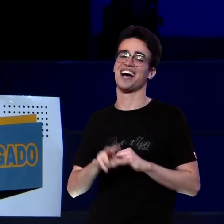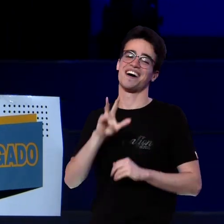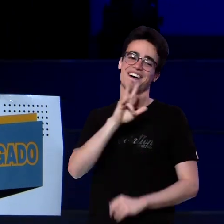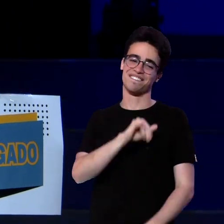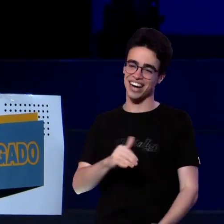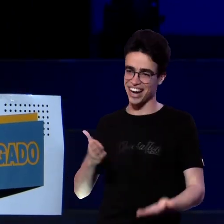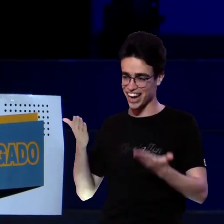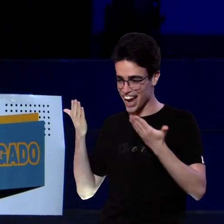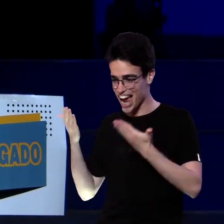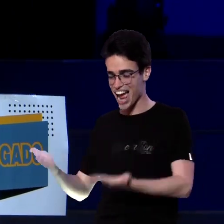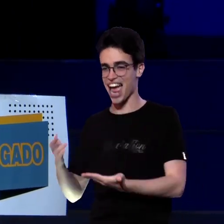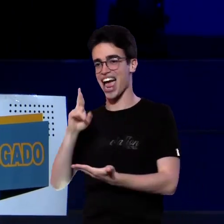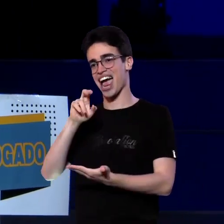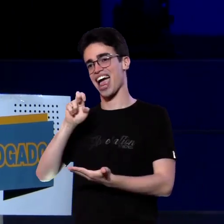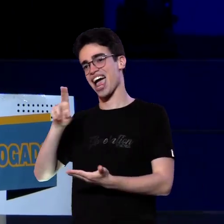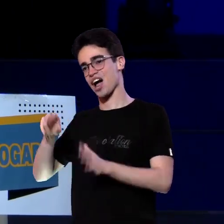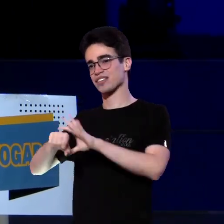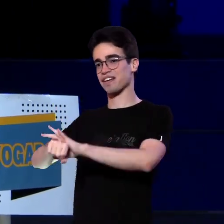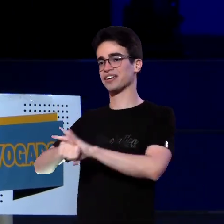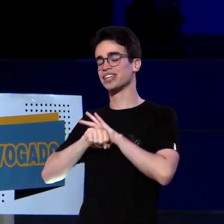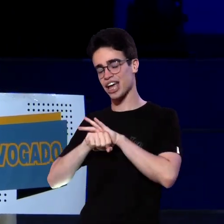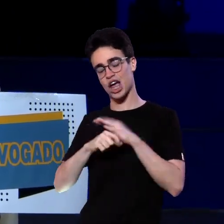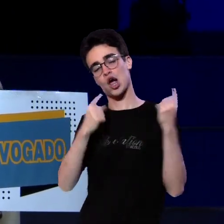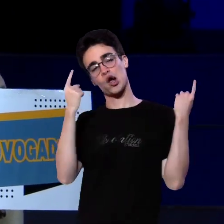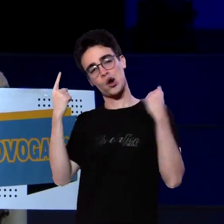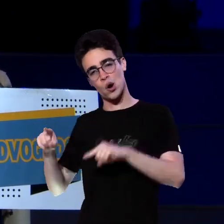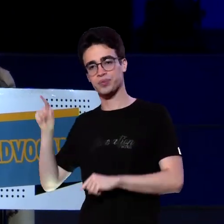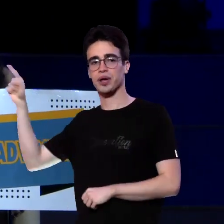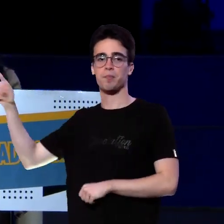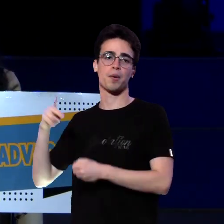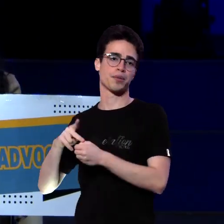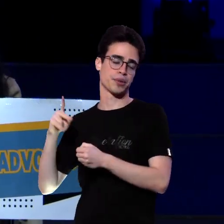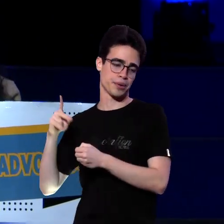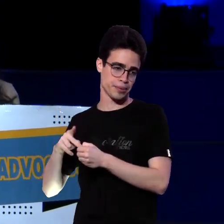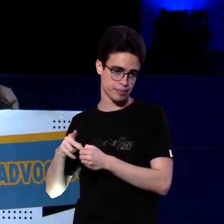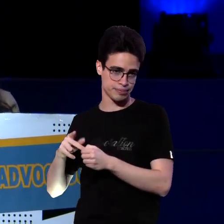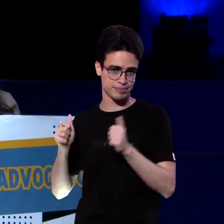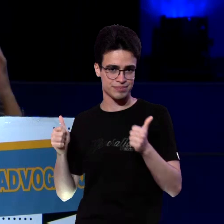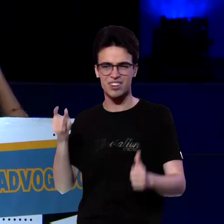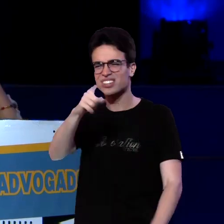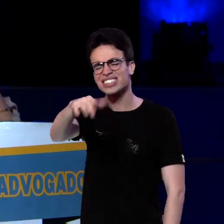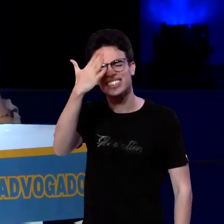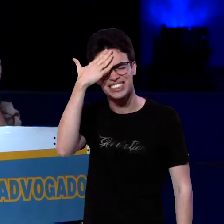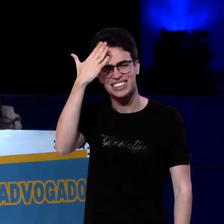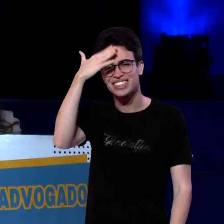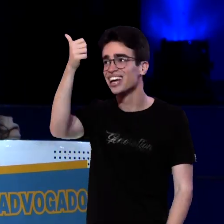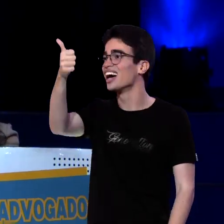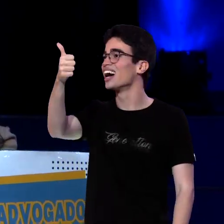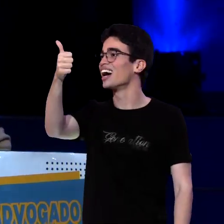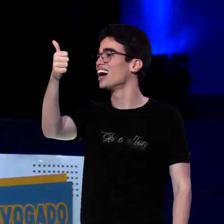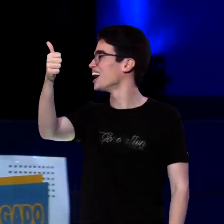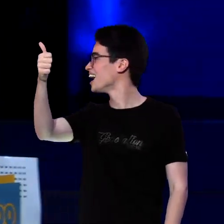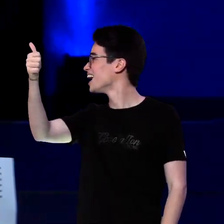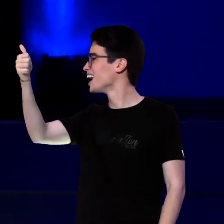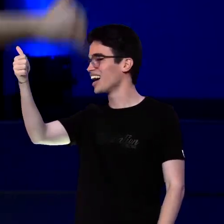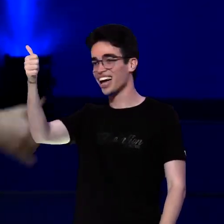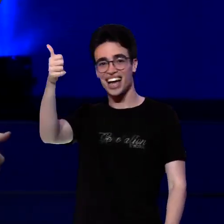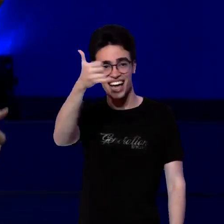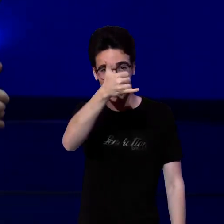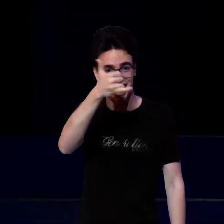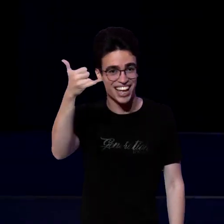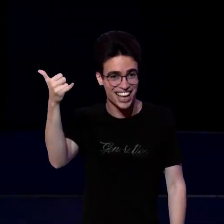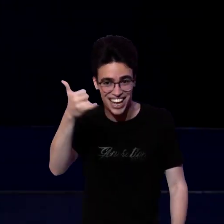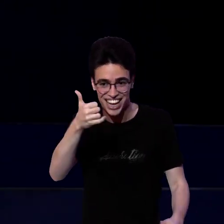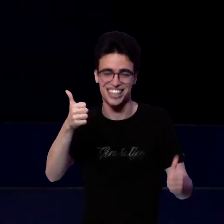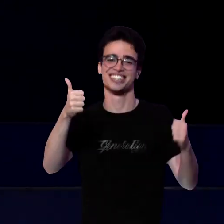réu contra as acusações do promotor, tá certo? Quem está me entendendo faz o joinha aí. Muito bom. Você já vai